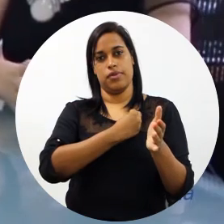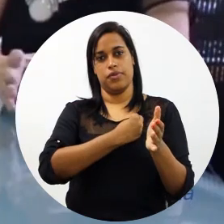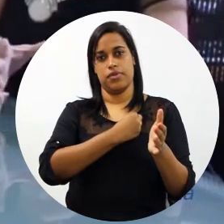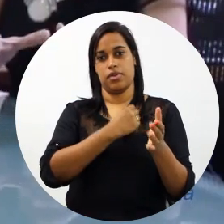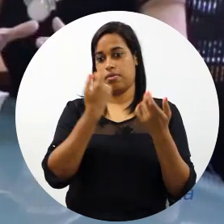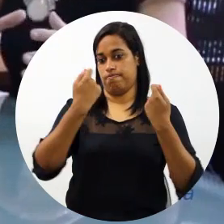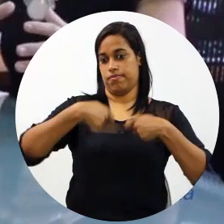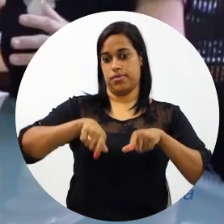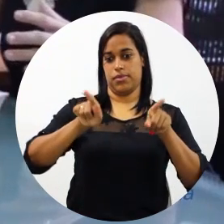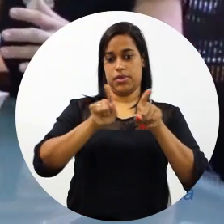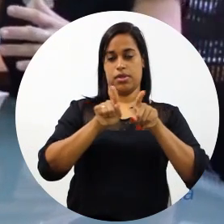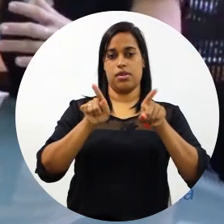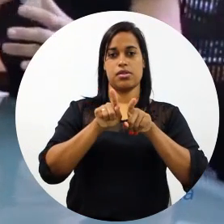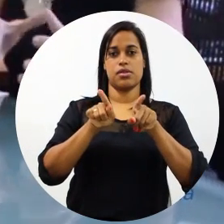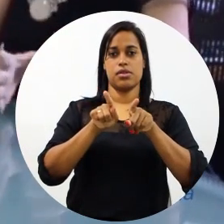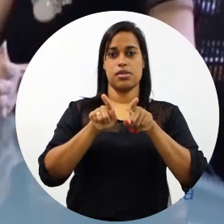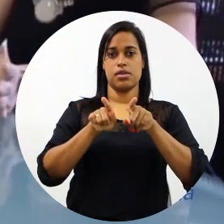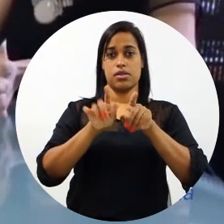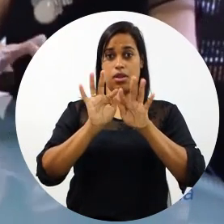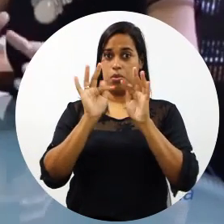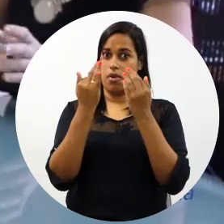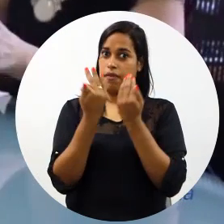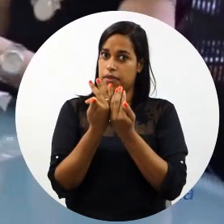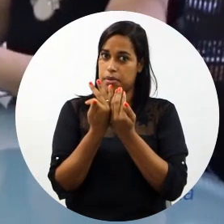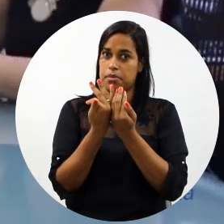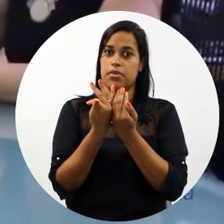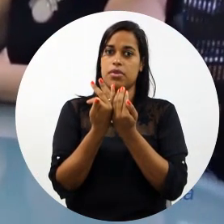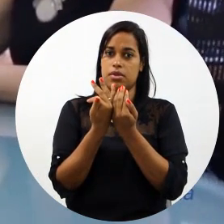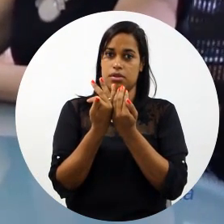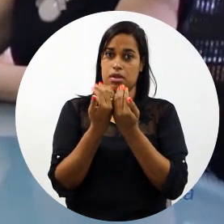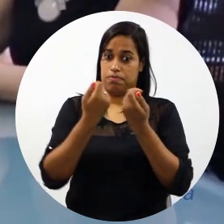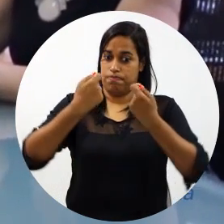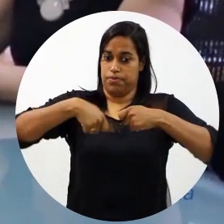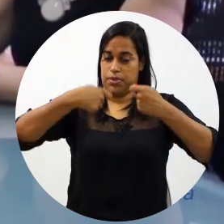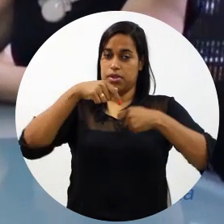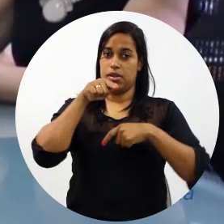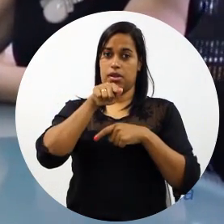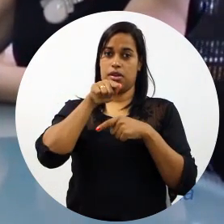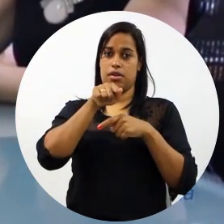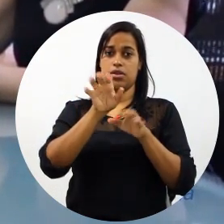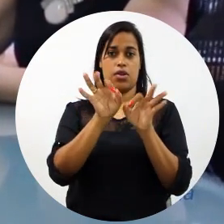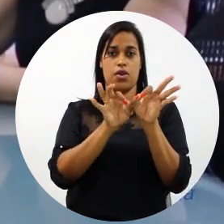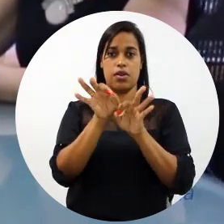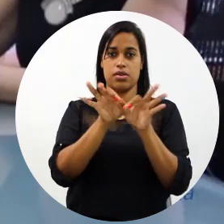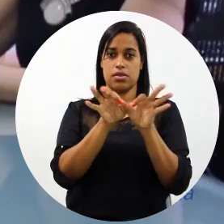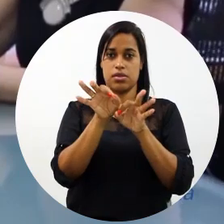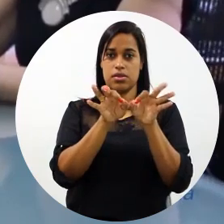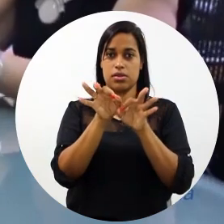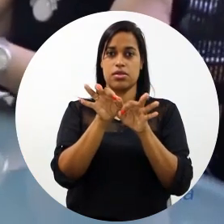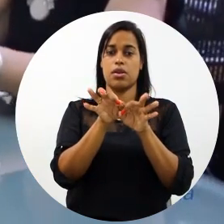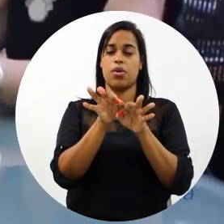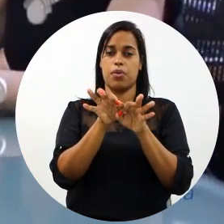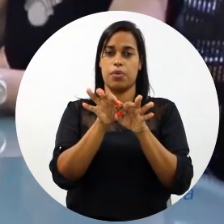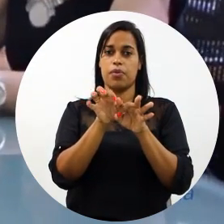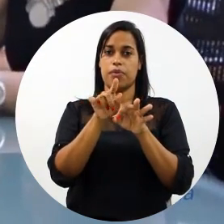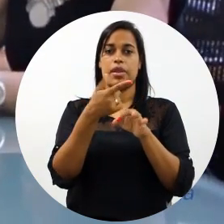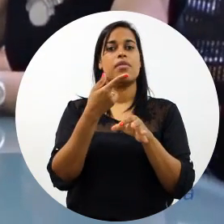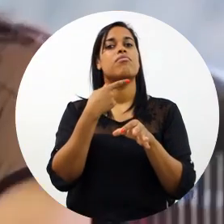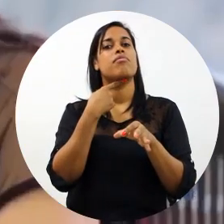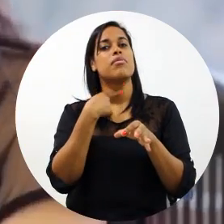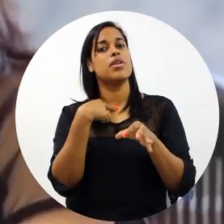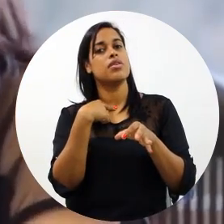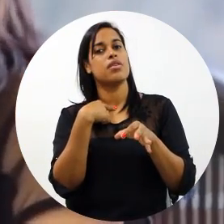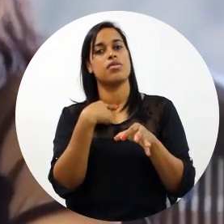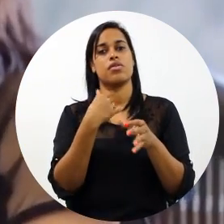não necessariamente de uma família e que não necessariamente é aquilo que a organização estaria, digamos assim,